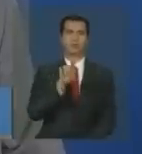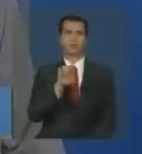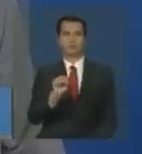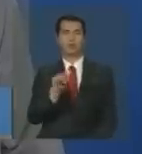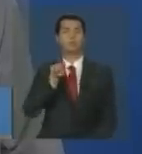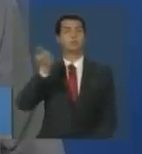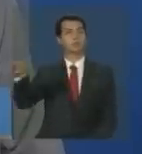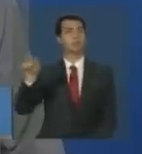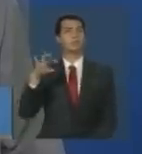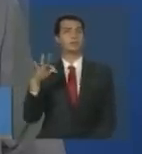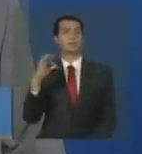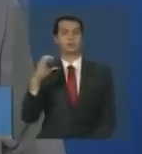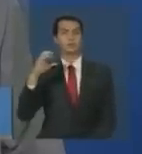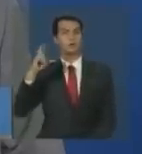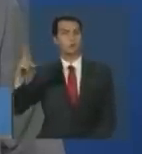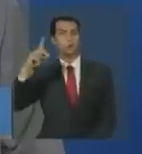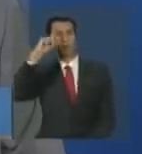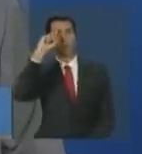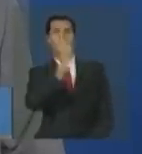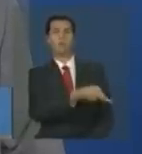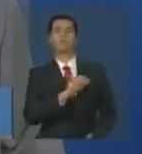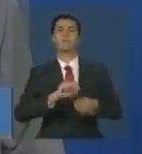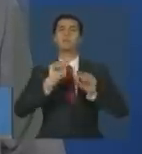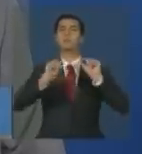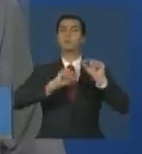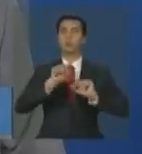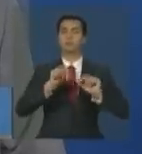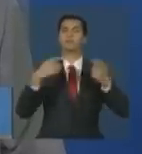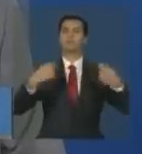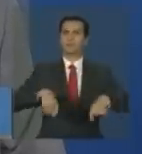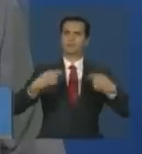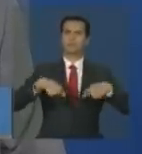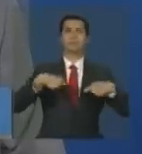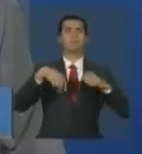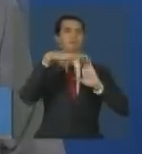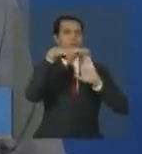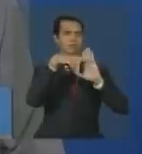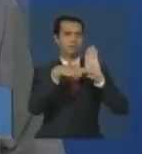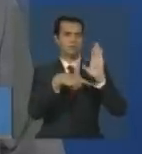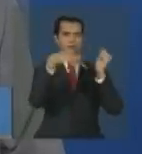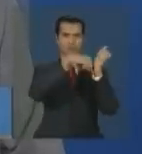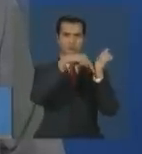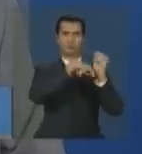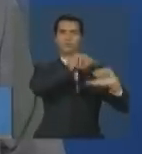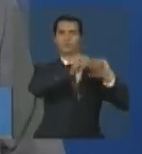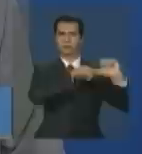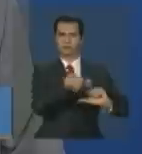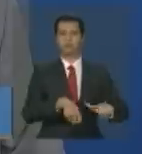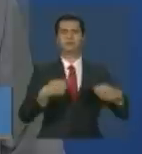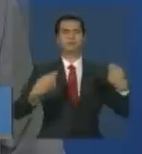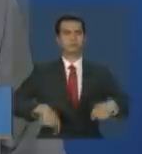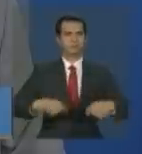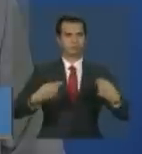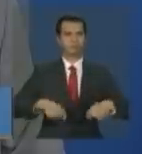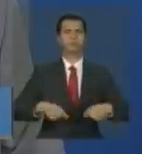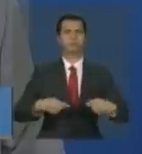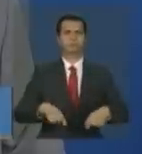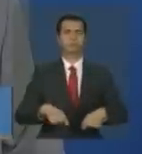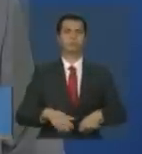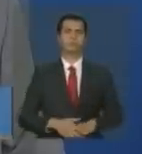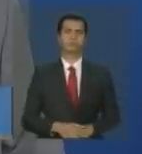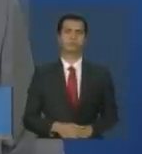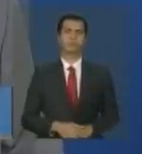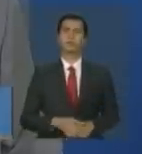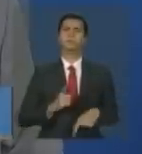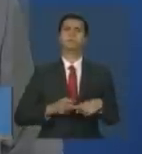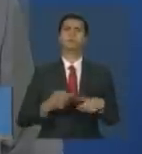do Tribunal de Contas que nós fizéssemos uma mudança na nossa política de administração de senhas dos sistemas eletrônicos.